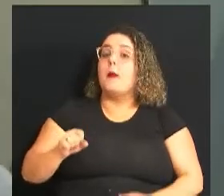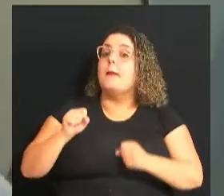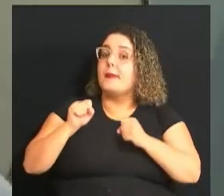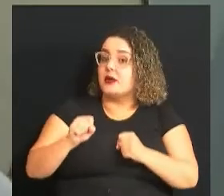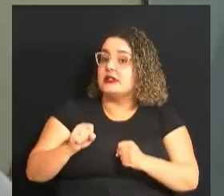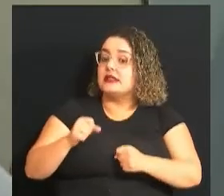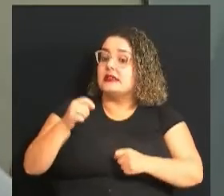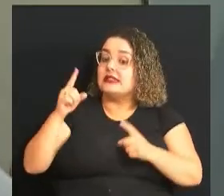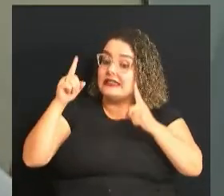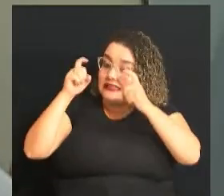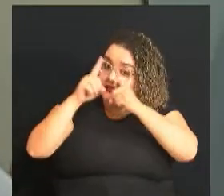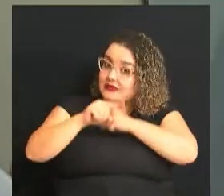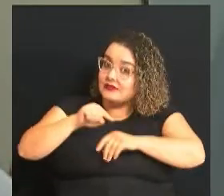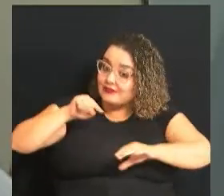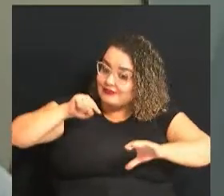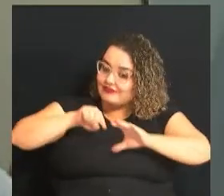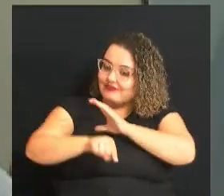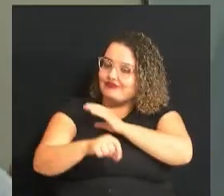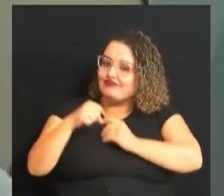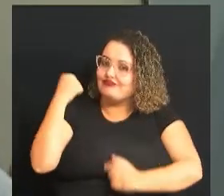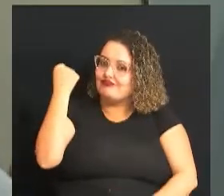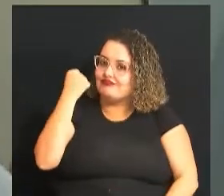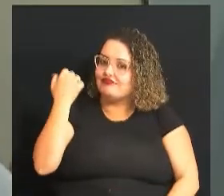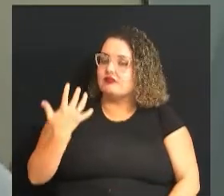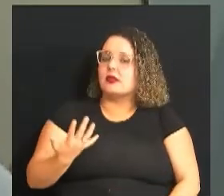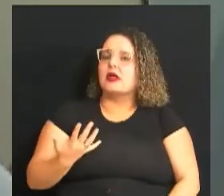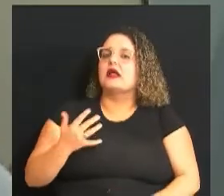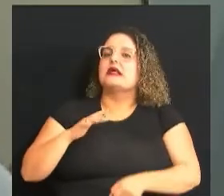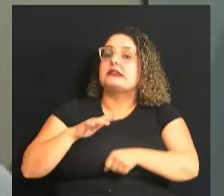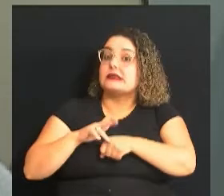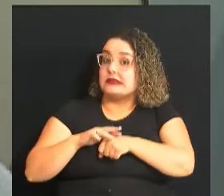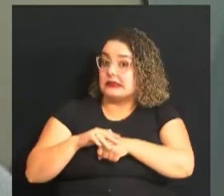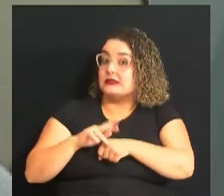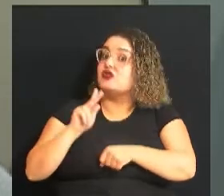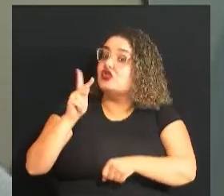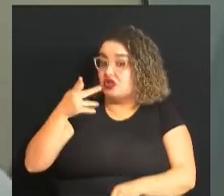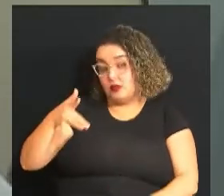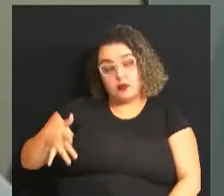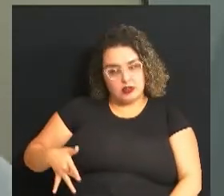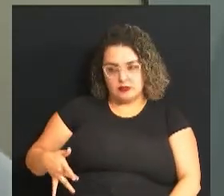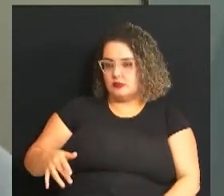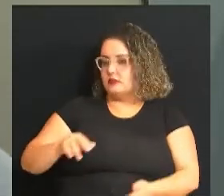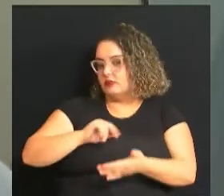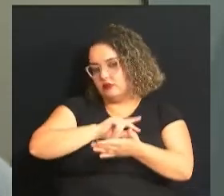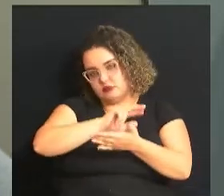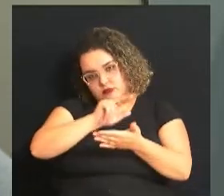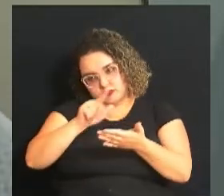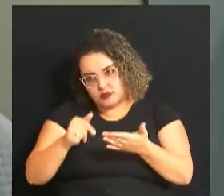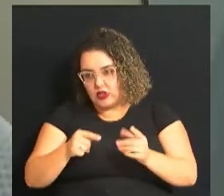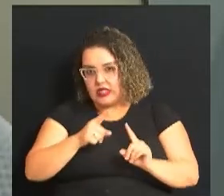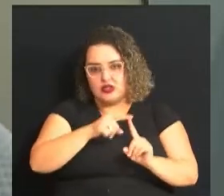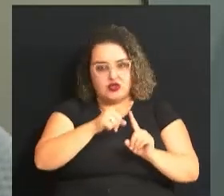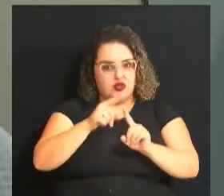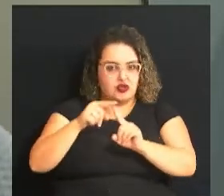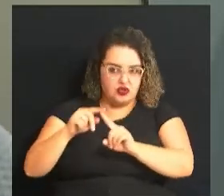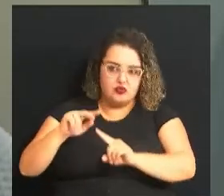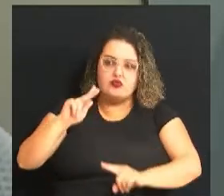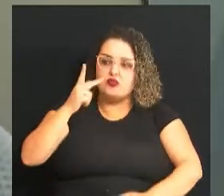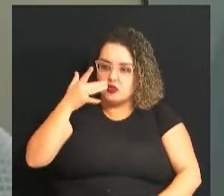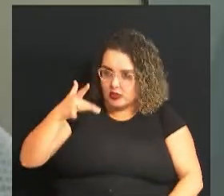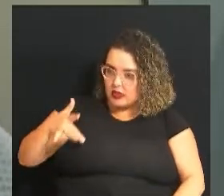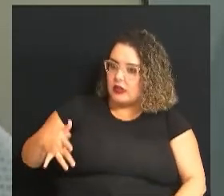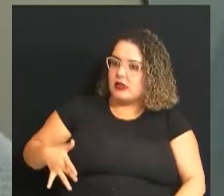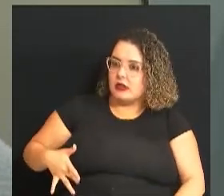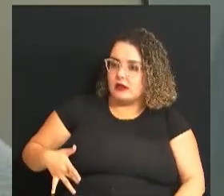Então, é uma complicação pode acontecer de vários tipos de hepatite, contanto que ela